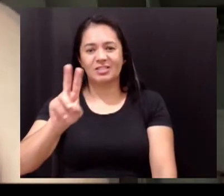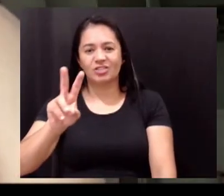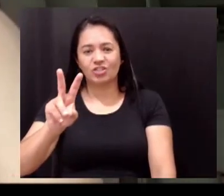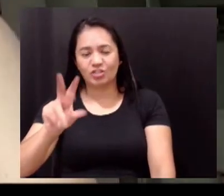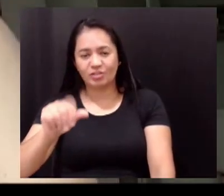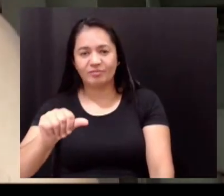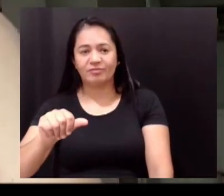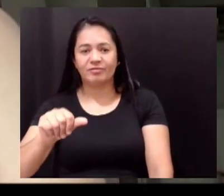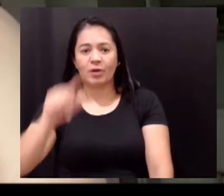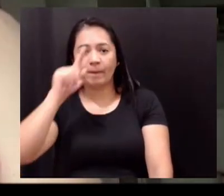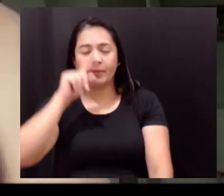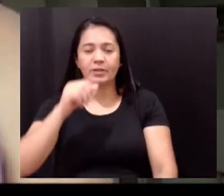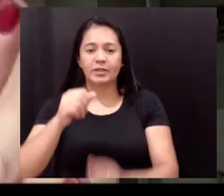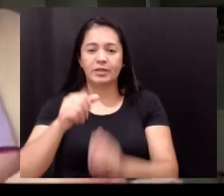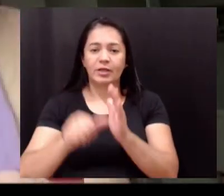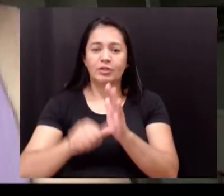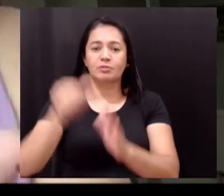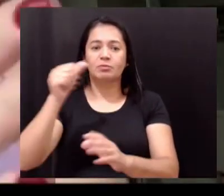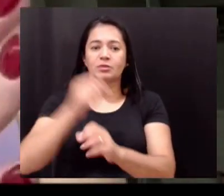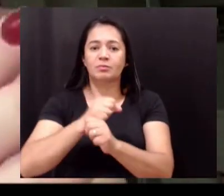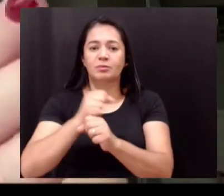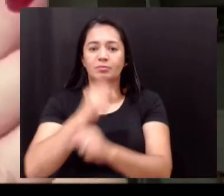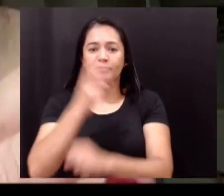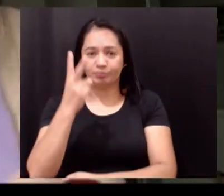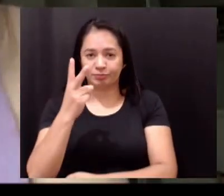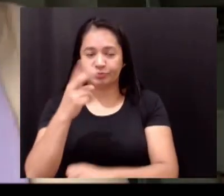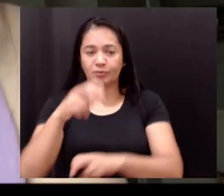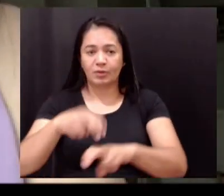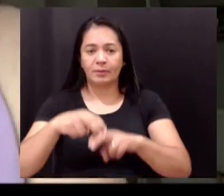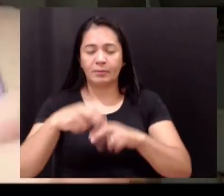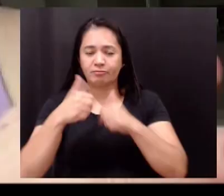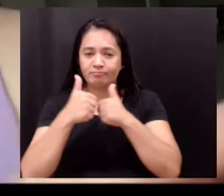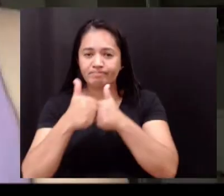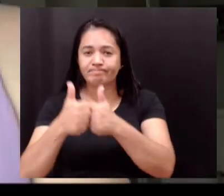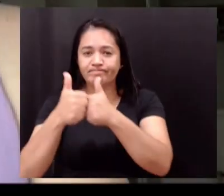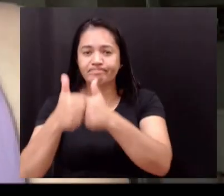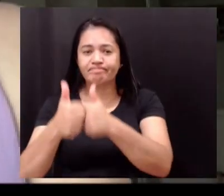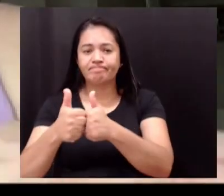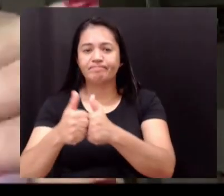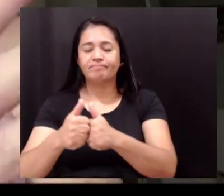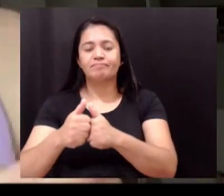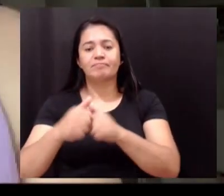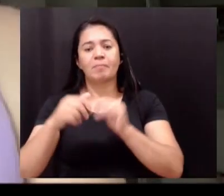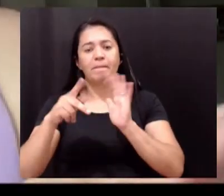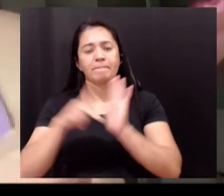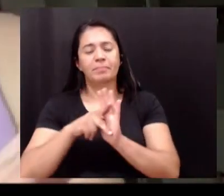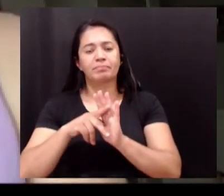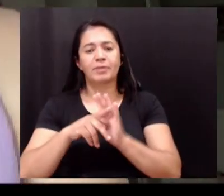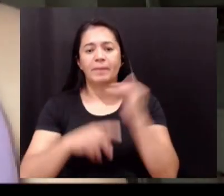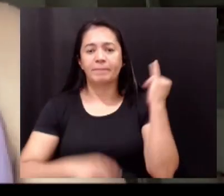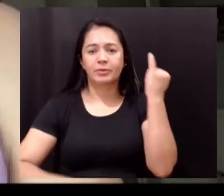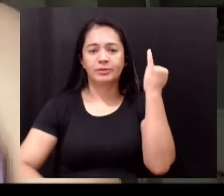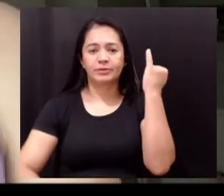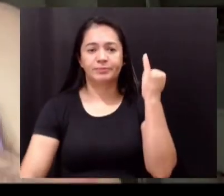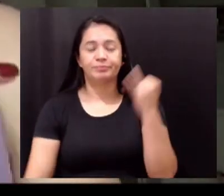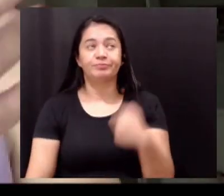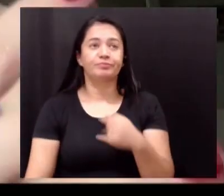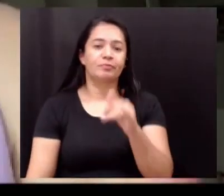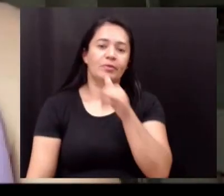que o acompanhamento ele é bem específico. Por exemplo, terminei, realizei a